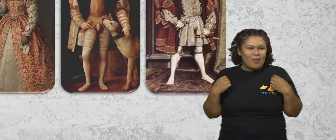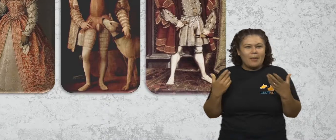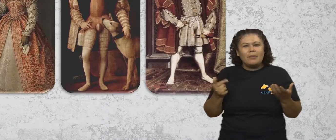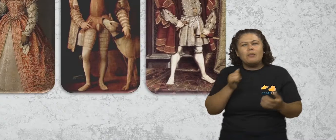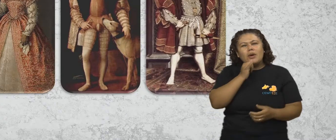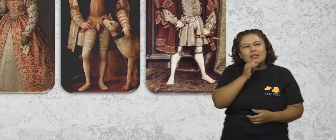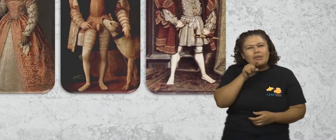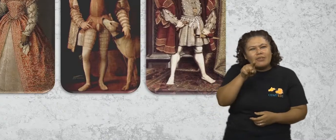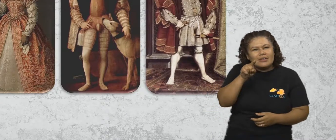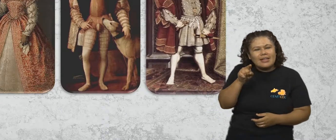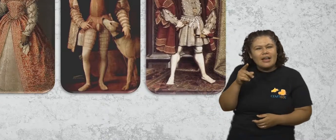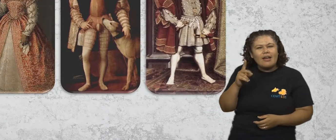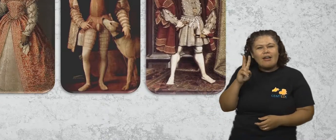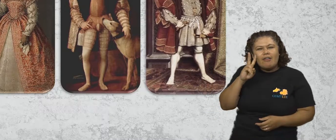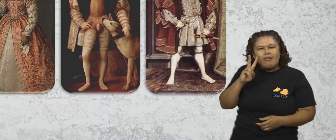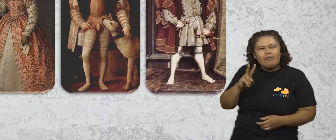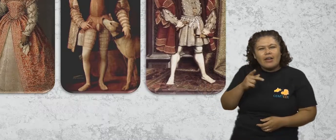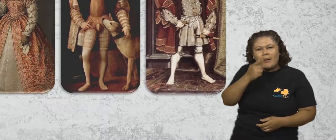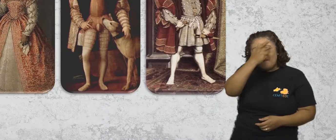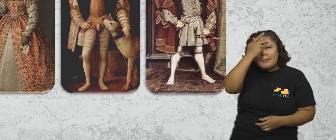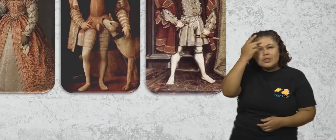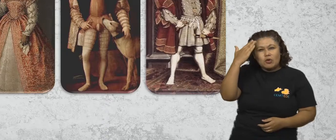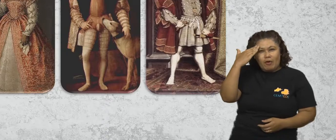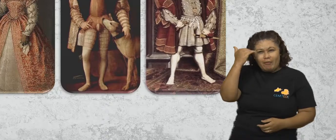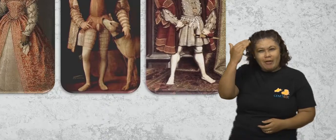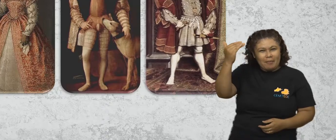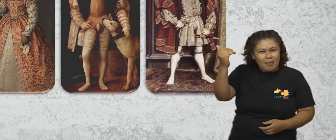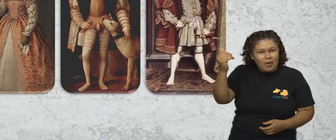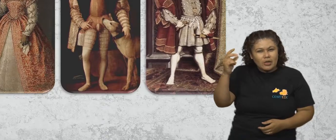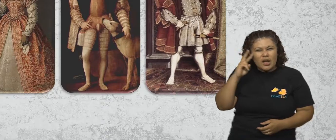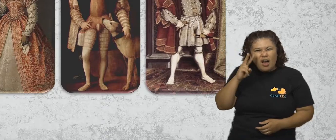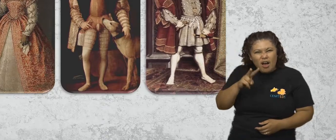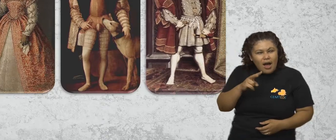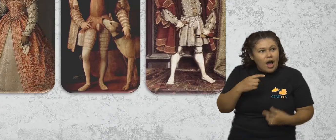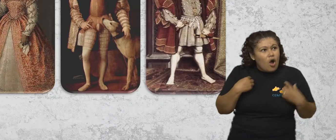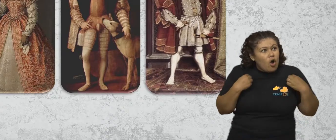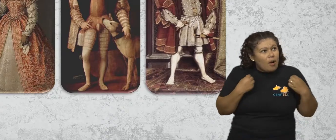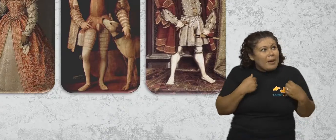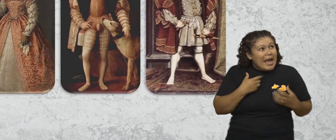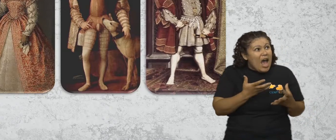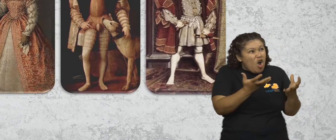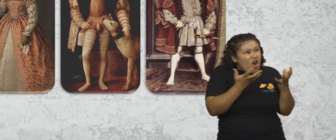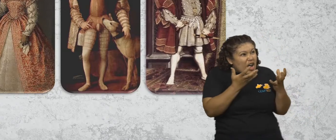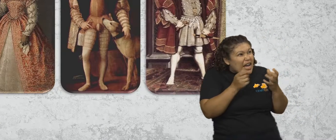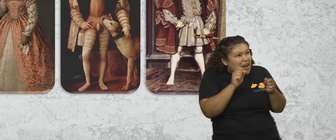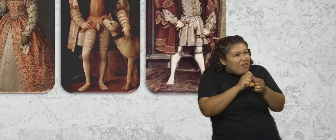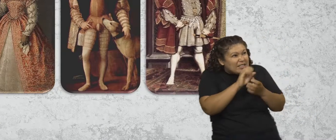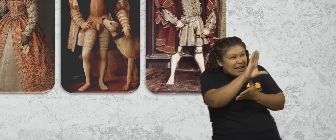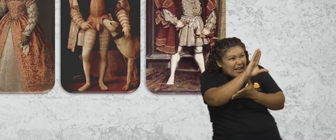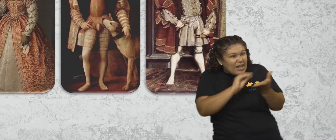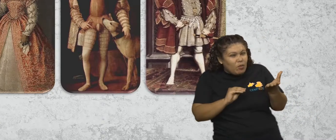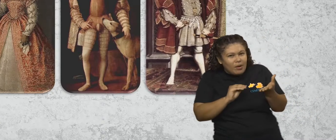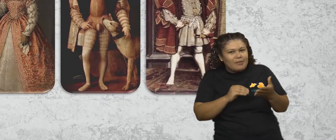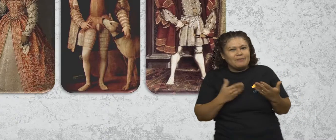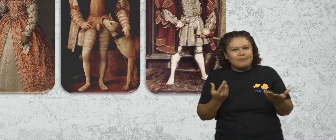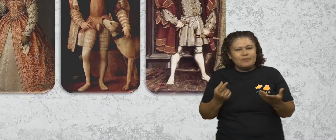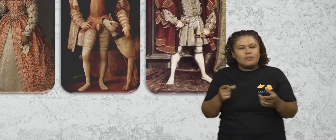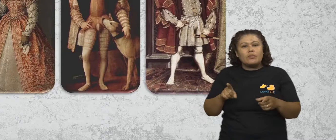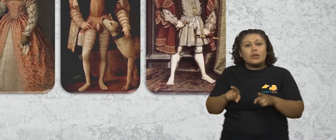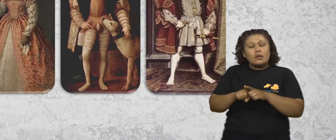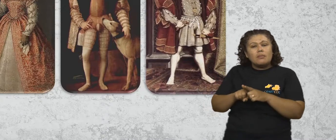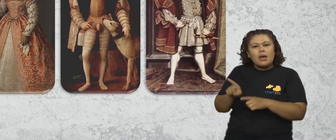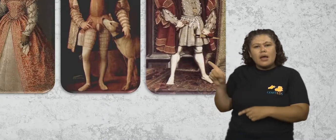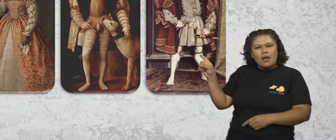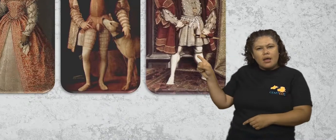uma roupa e depois os fãs correm para comprar uma igual. As roupas vinham costuradas com joias diversas. Nesse